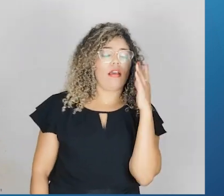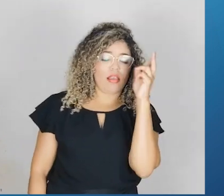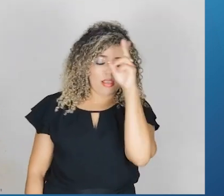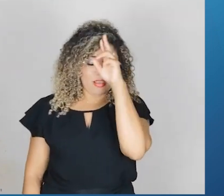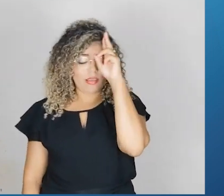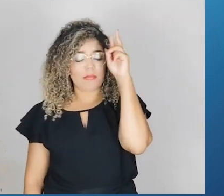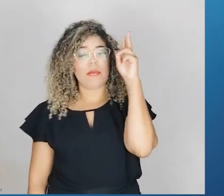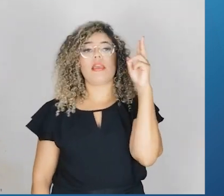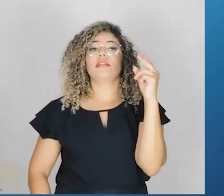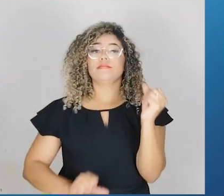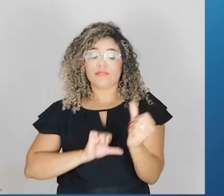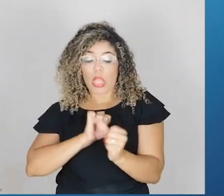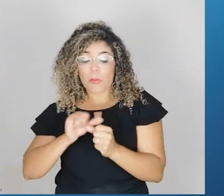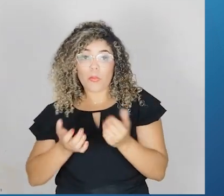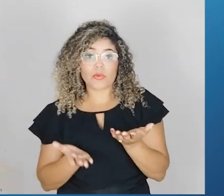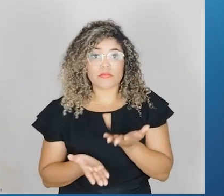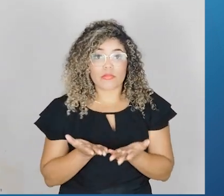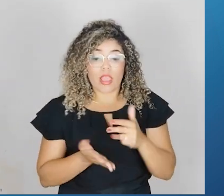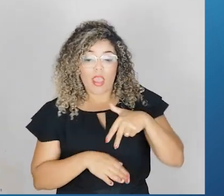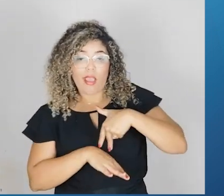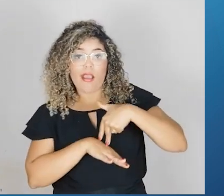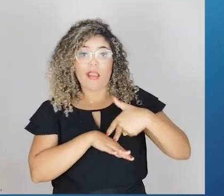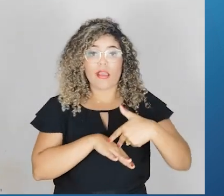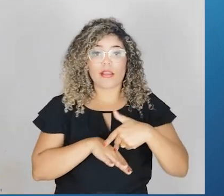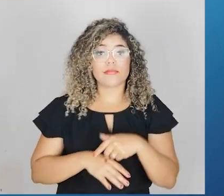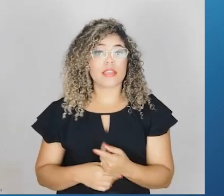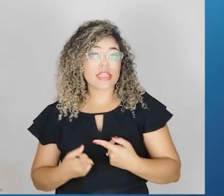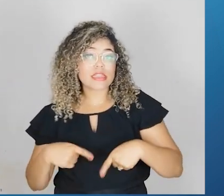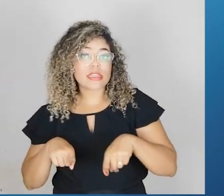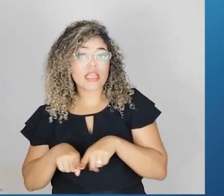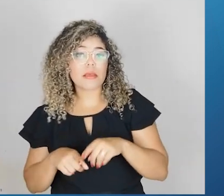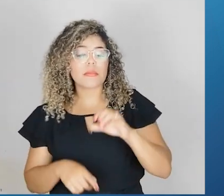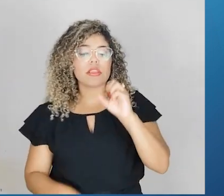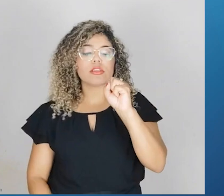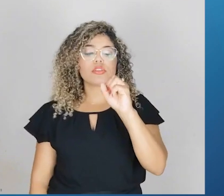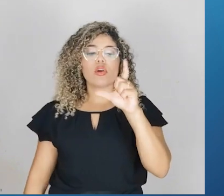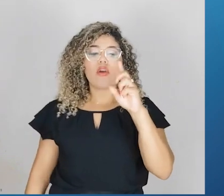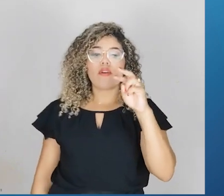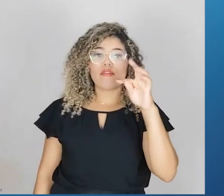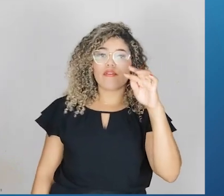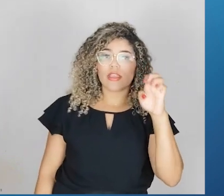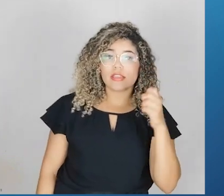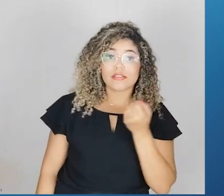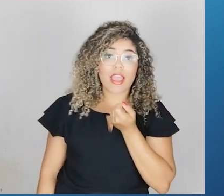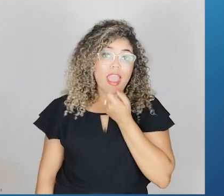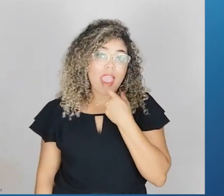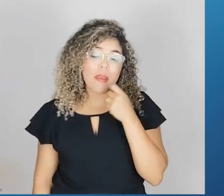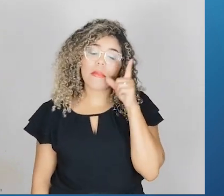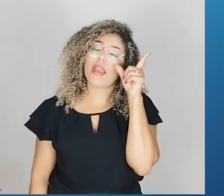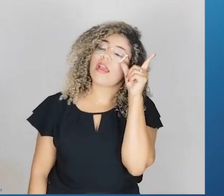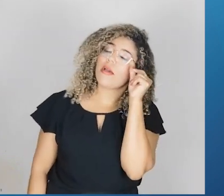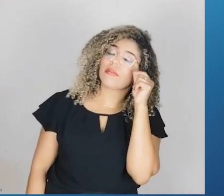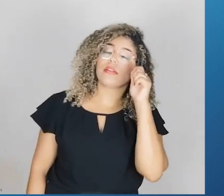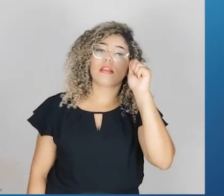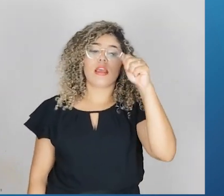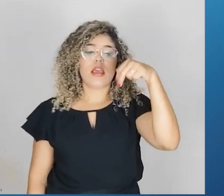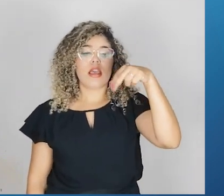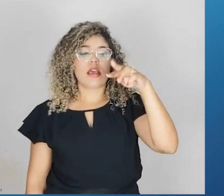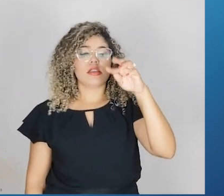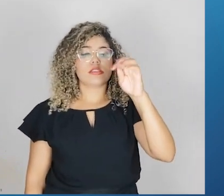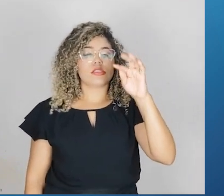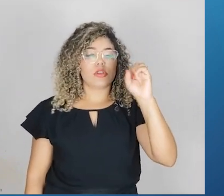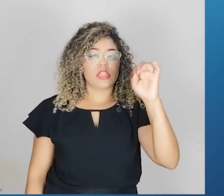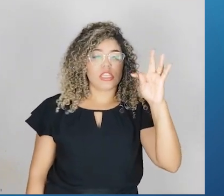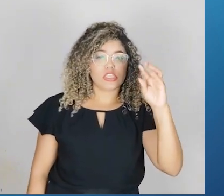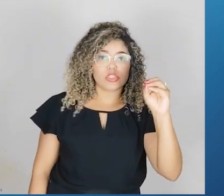essa alteração no seu próprio equilíbrio. Inalantes, solventes, soníferos, ansiolíticos,